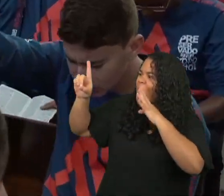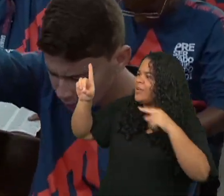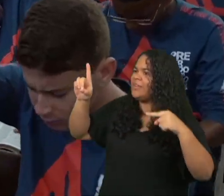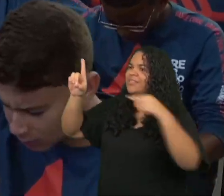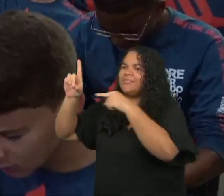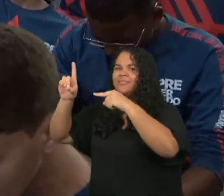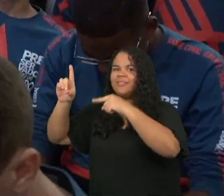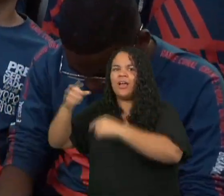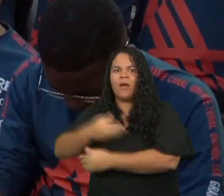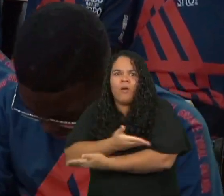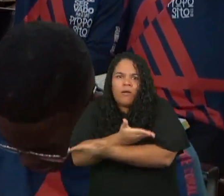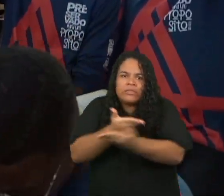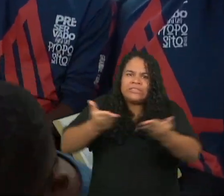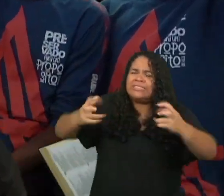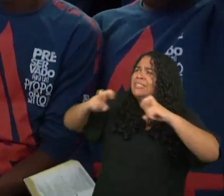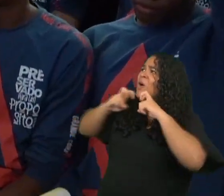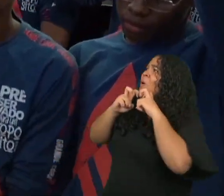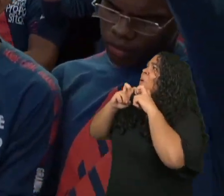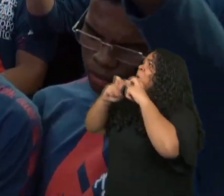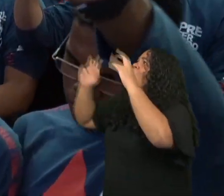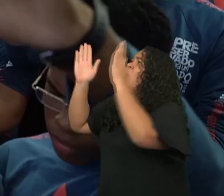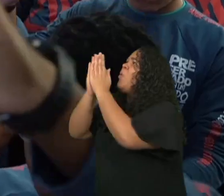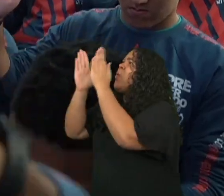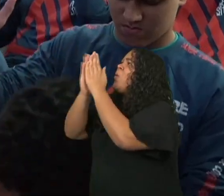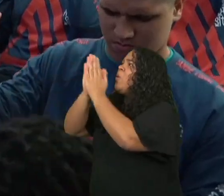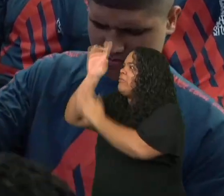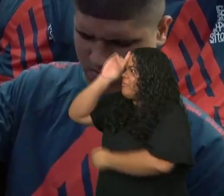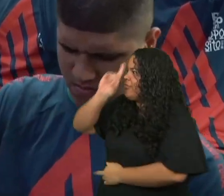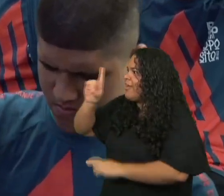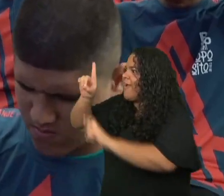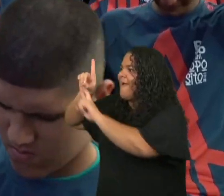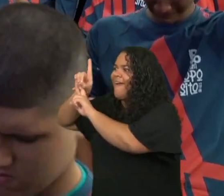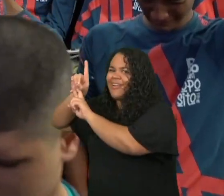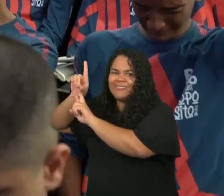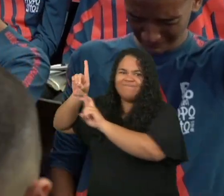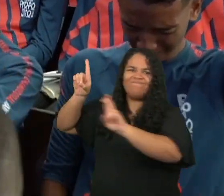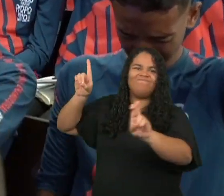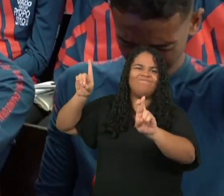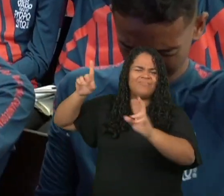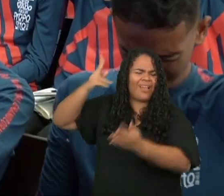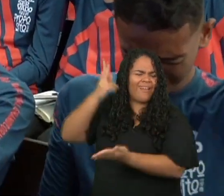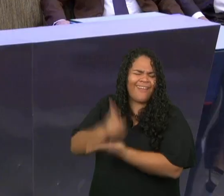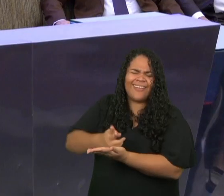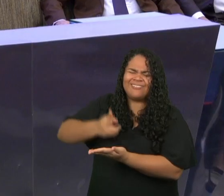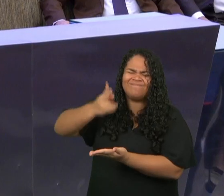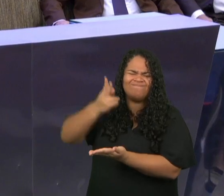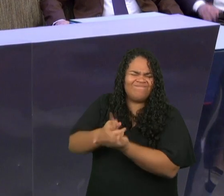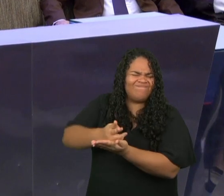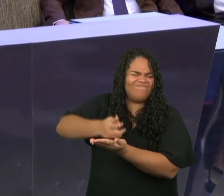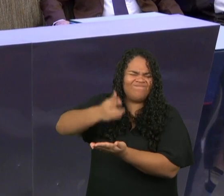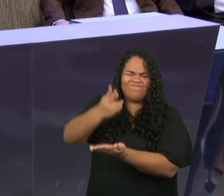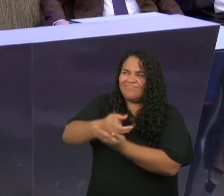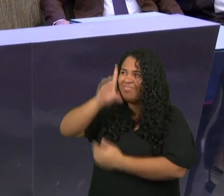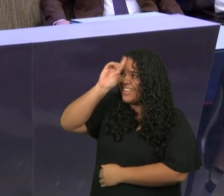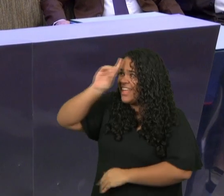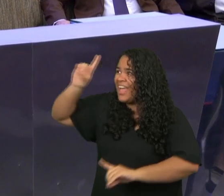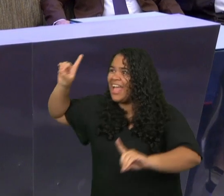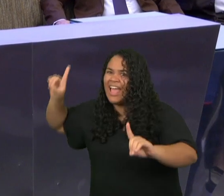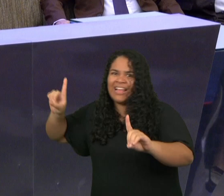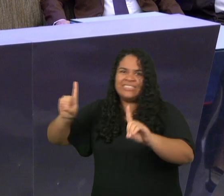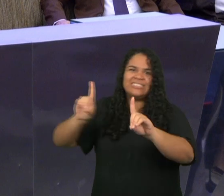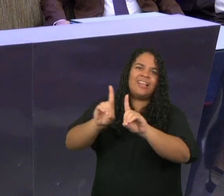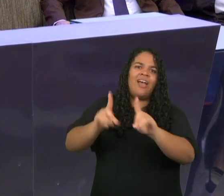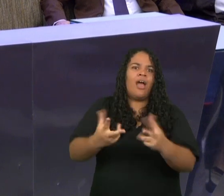me clamará e eu responderei. Estarei com vocês como estive com